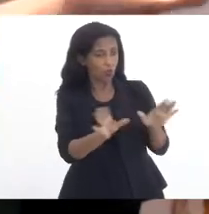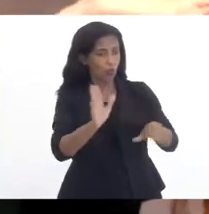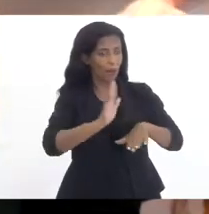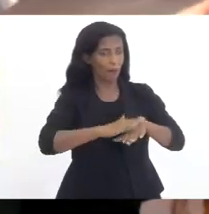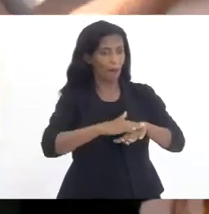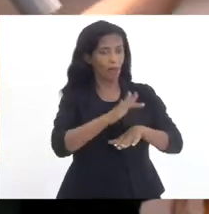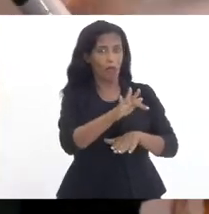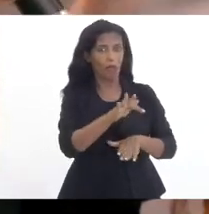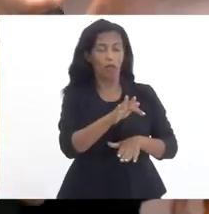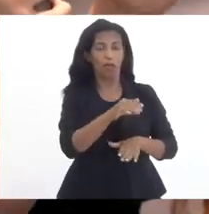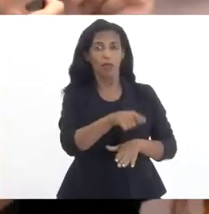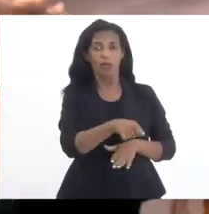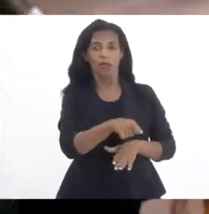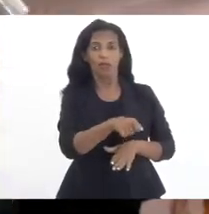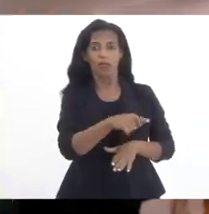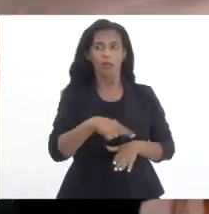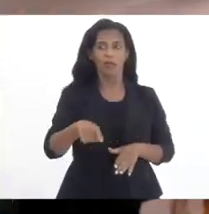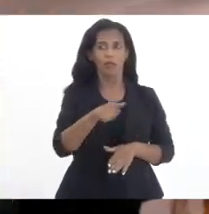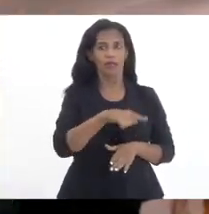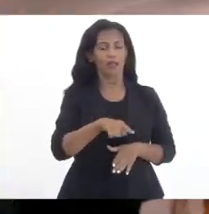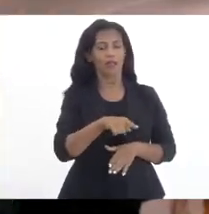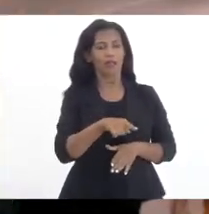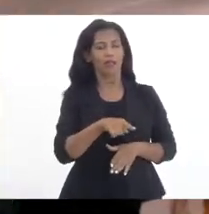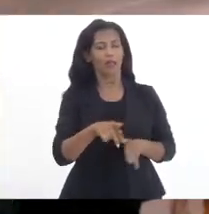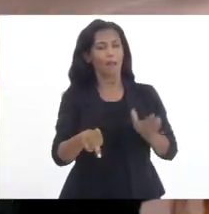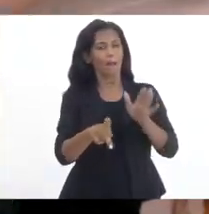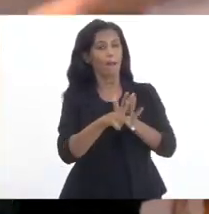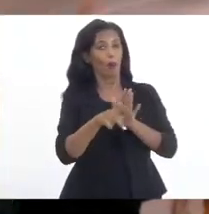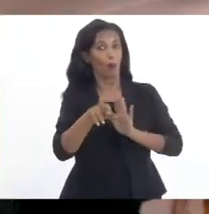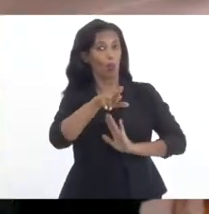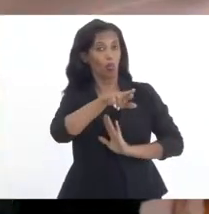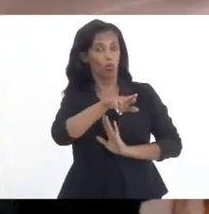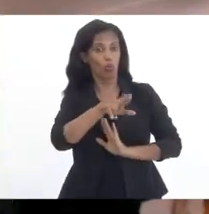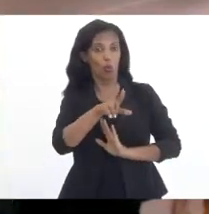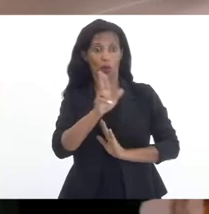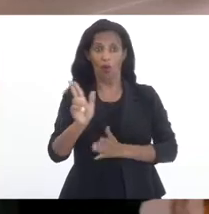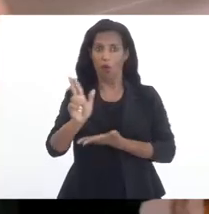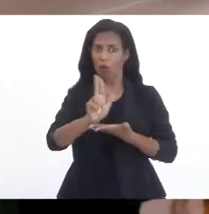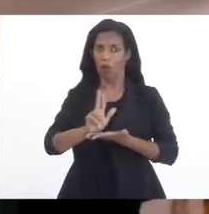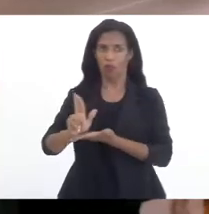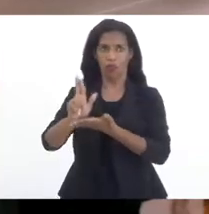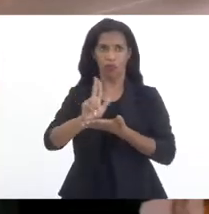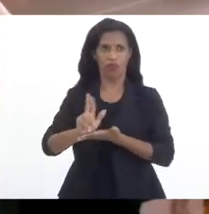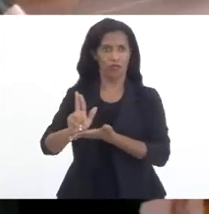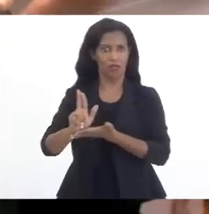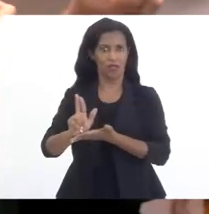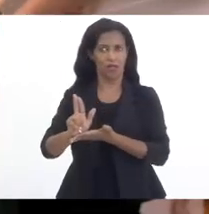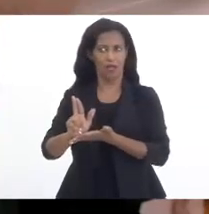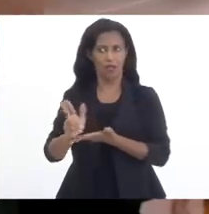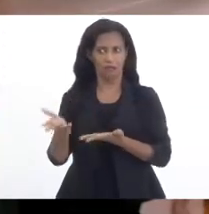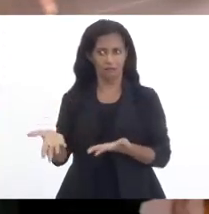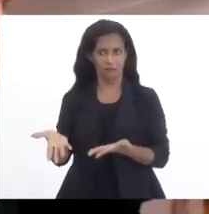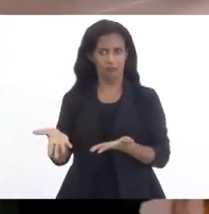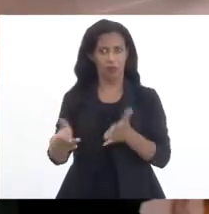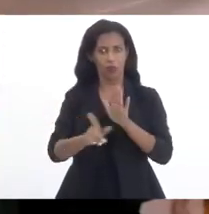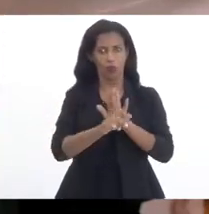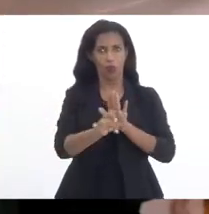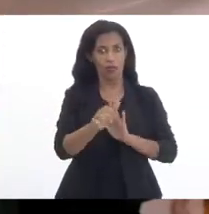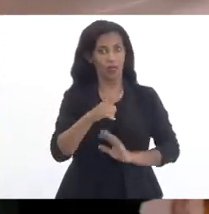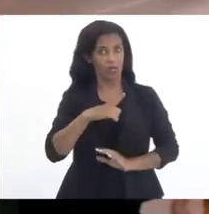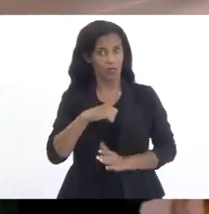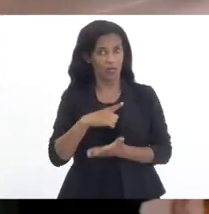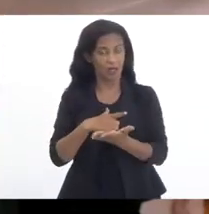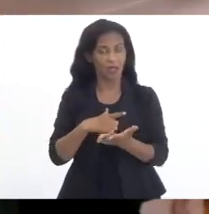é a Fundação Centro Universitário Estadual da Zona Oeste, não é uma universidade e nem vai ser com essa lei que ela